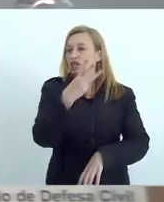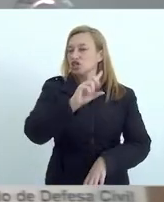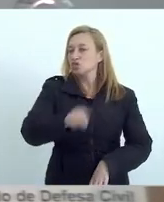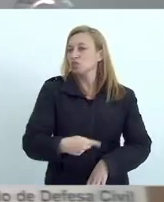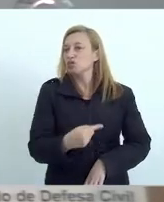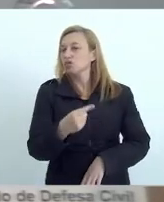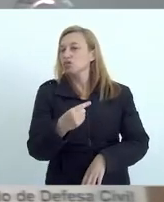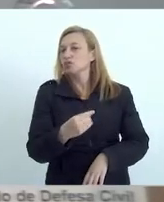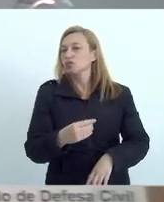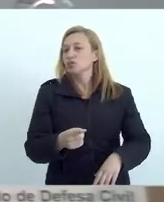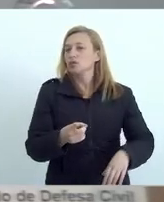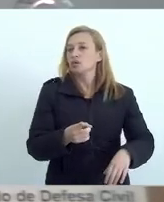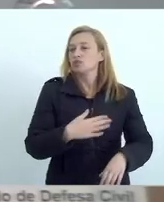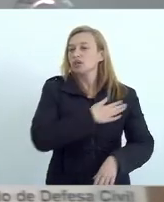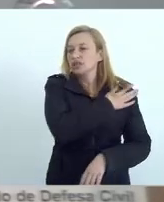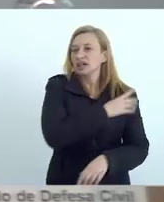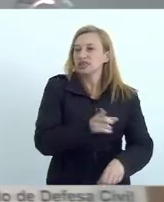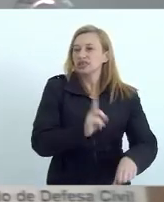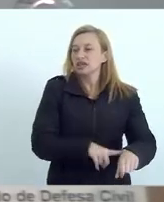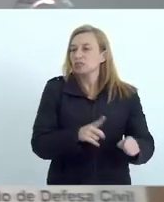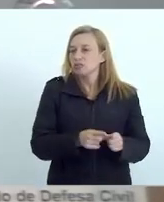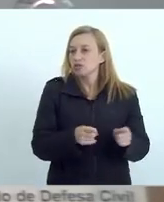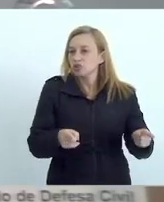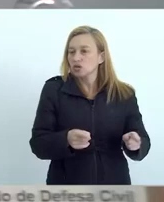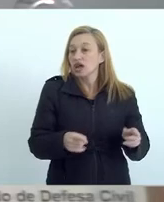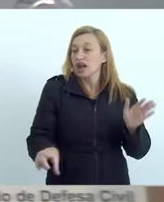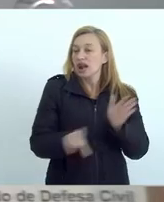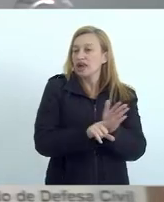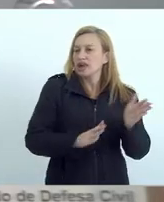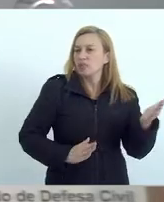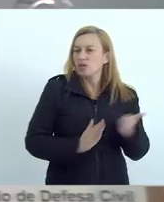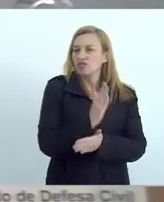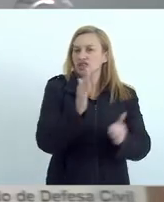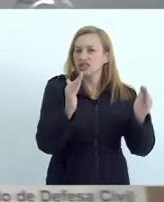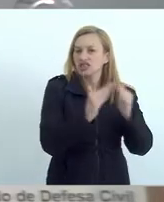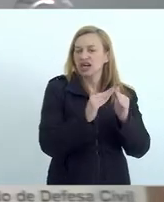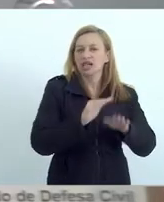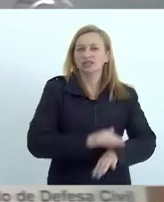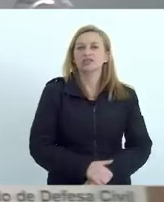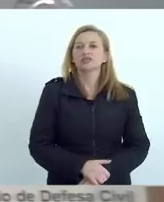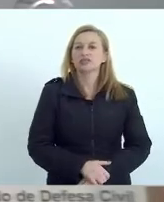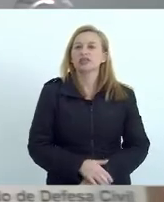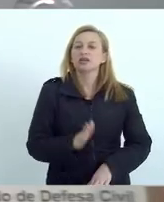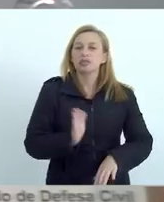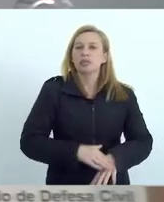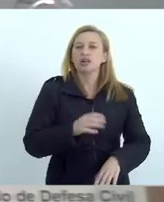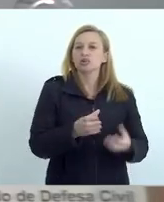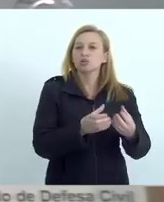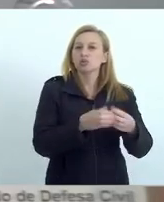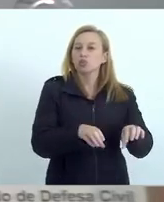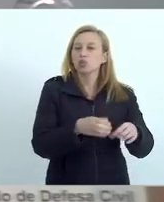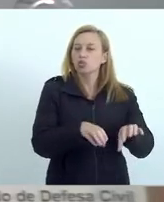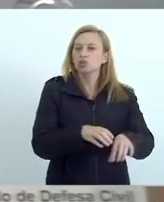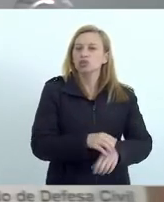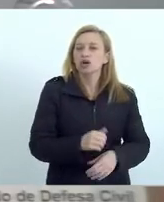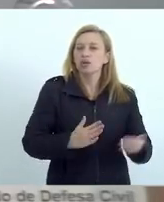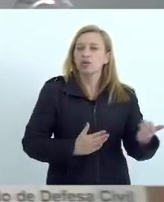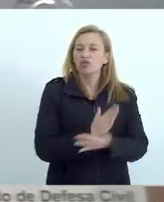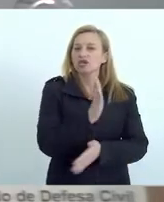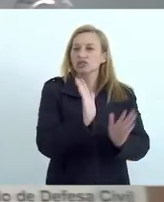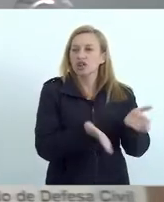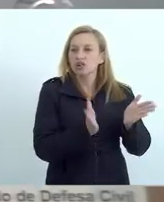3 mil militares temporários es6 aprovada nesta casa e mais um concurso aprovando